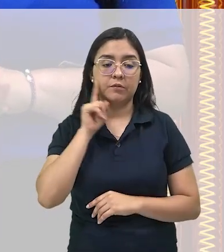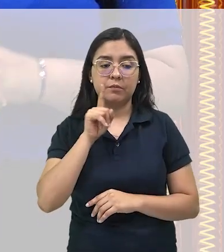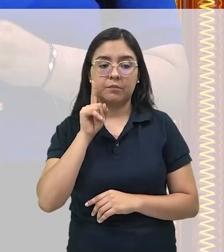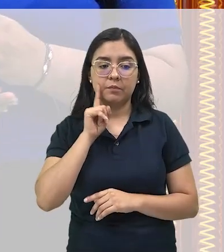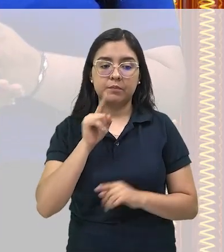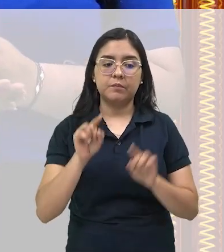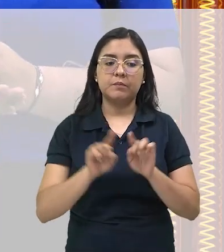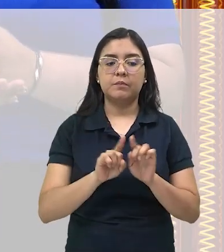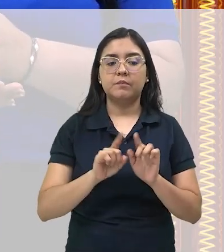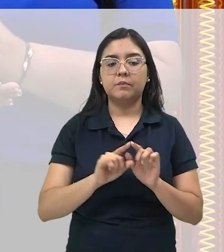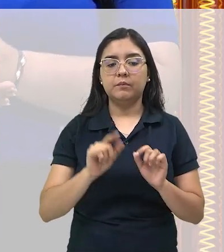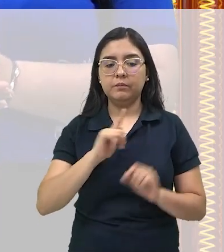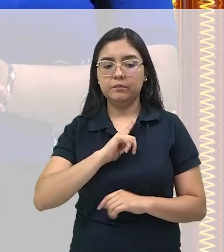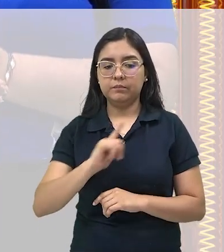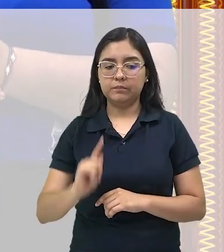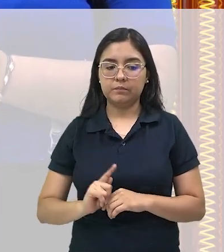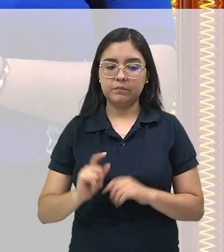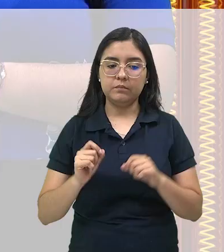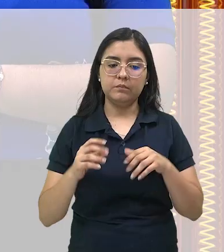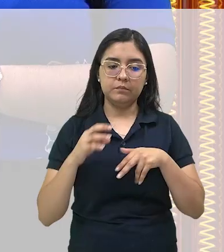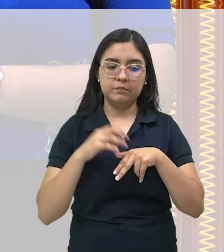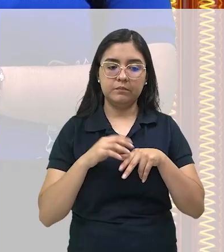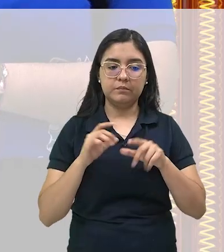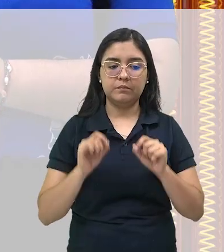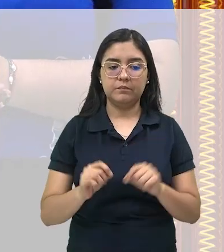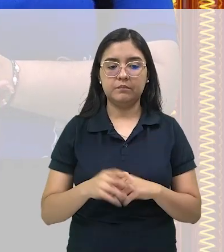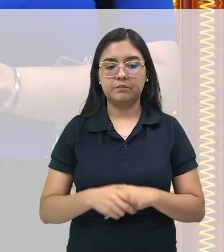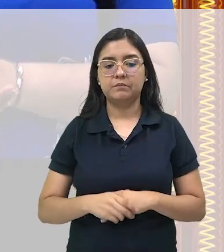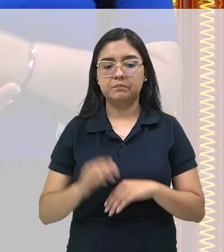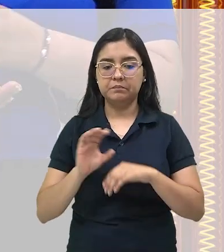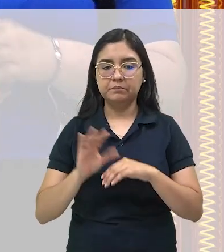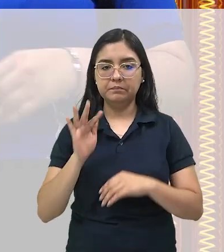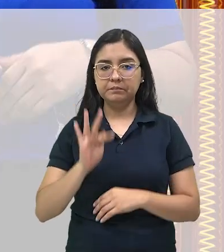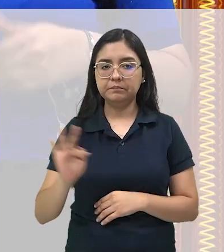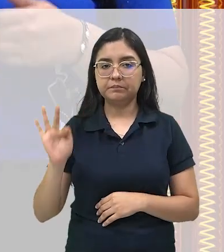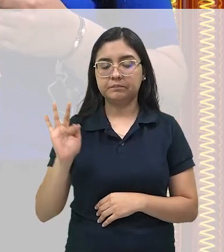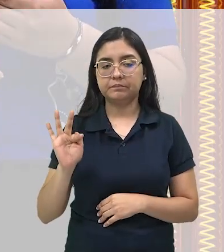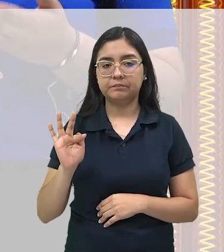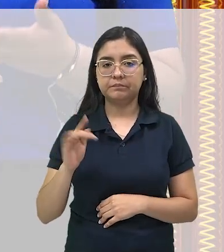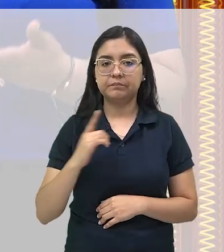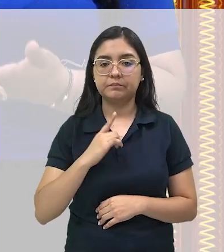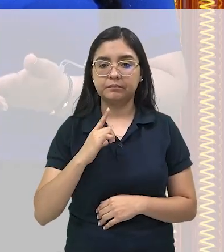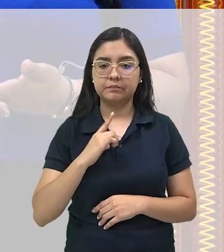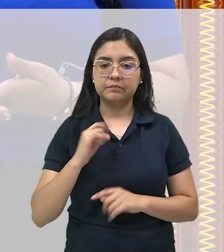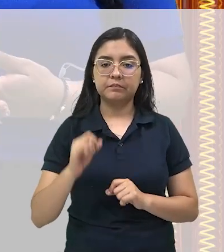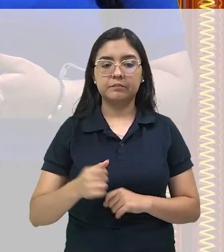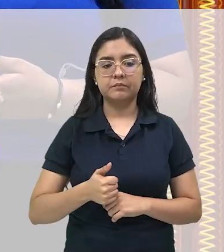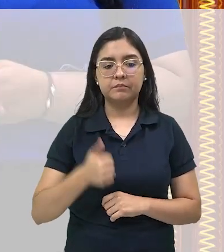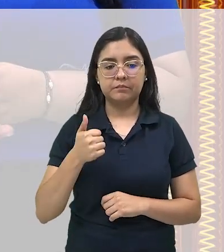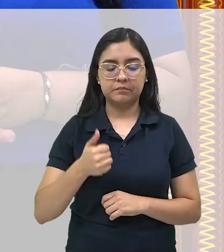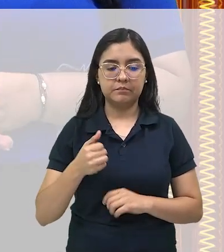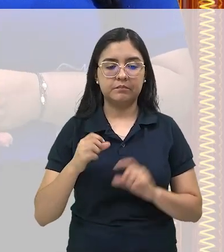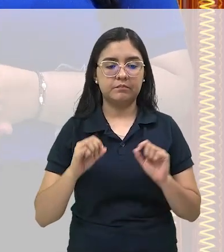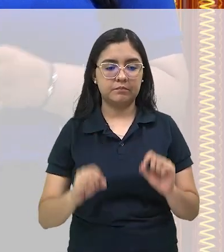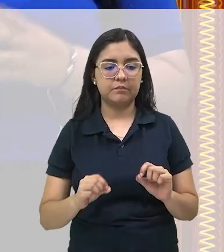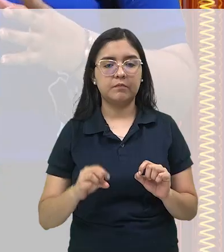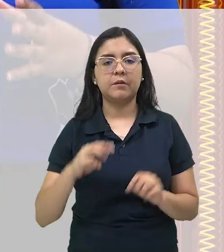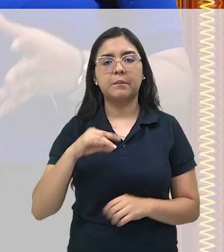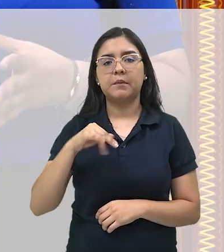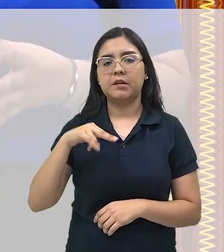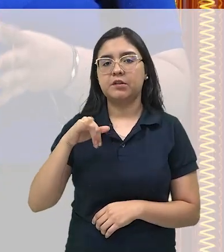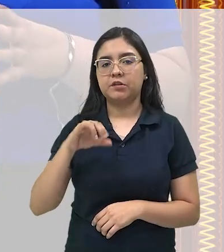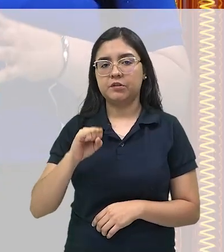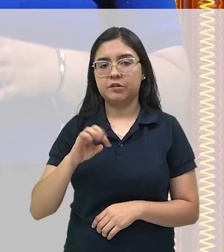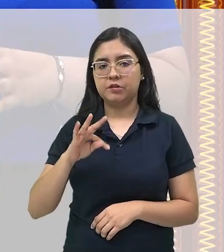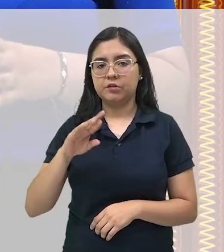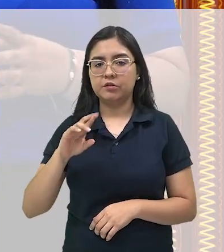de governo é uma monarquia constitucional federal. Isso quer dizer que há um primeiro-ministro eleito pela população